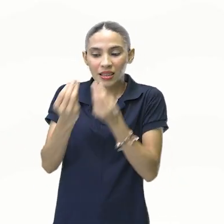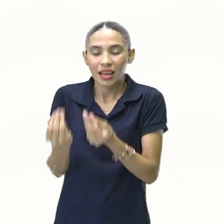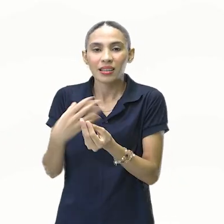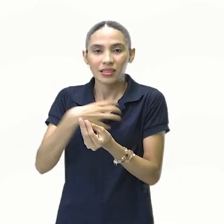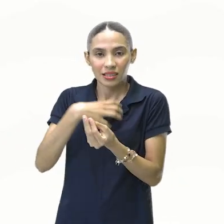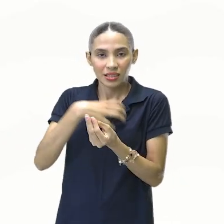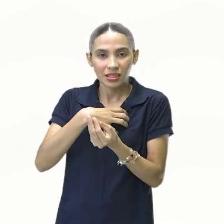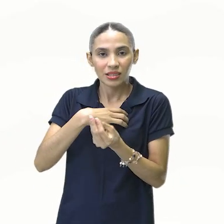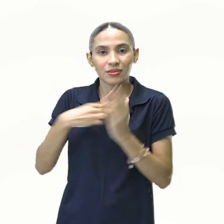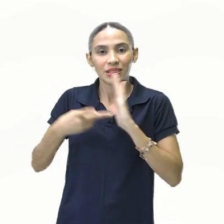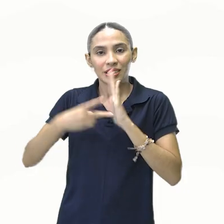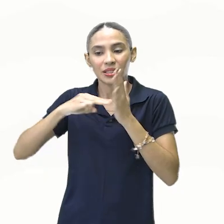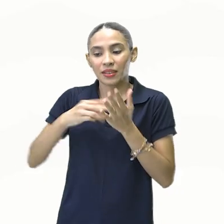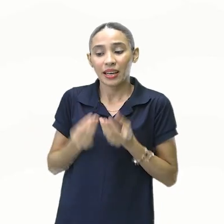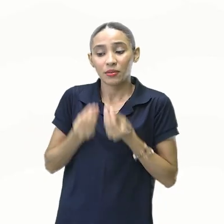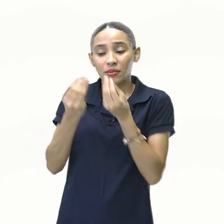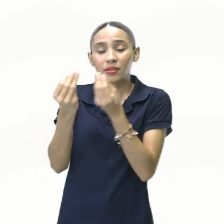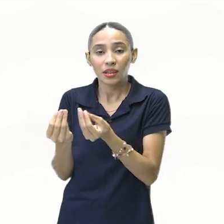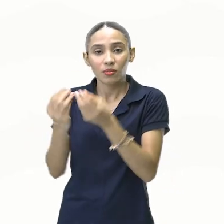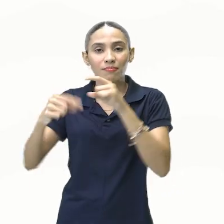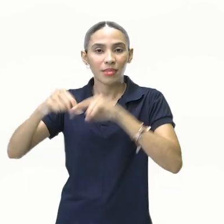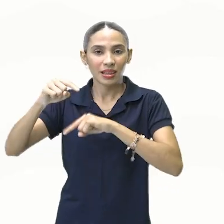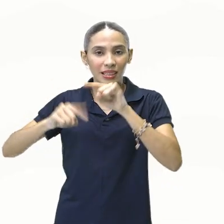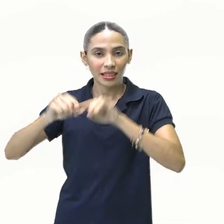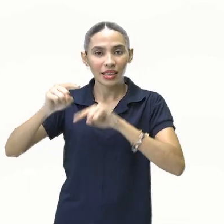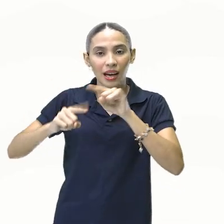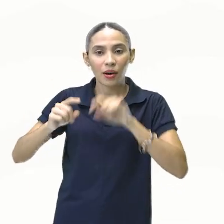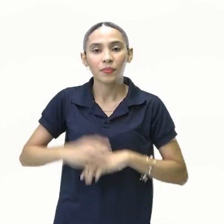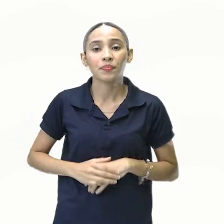sentido, colocar um significado nesse